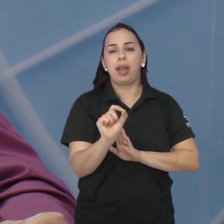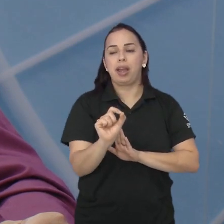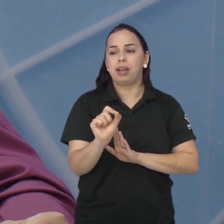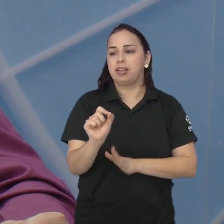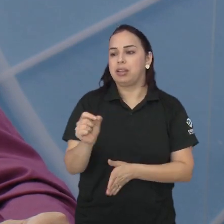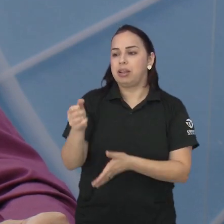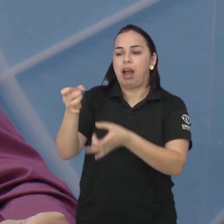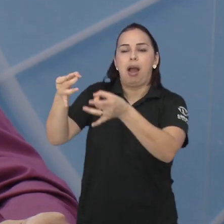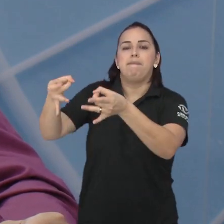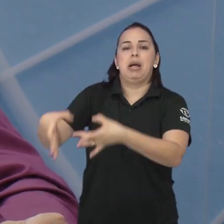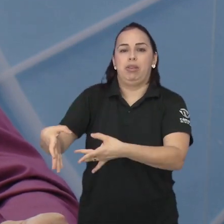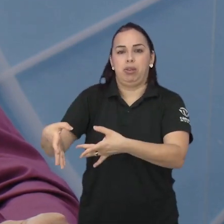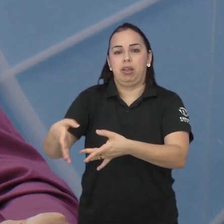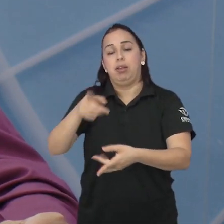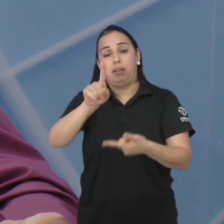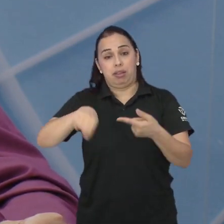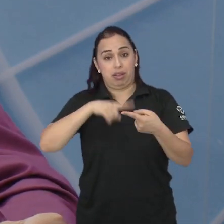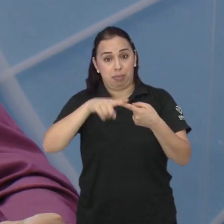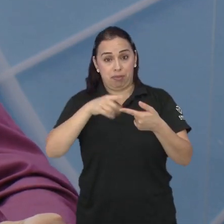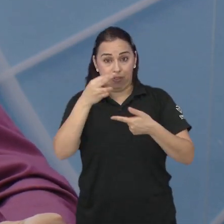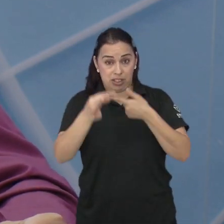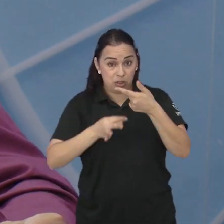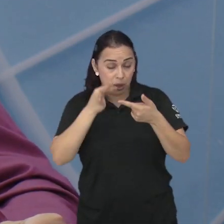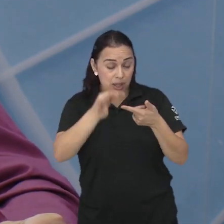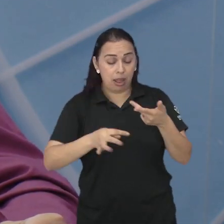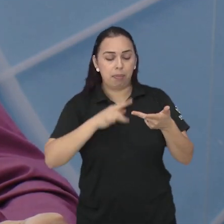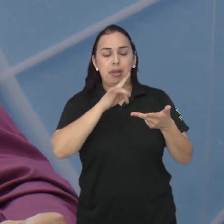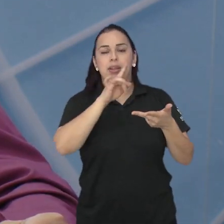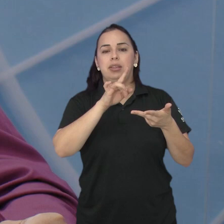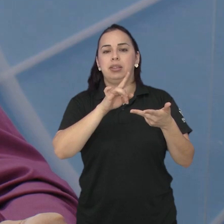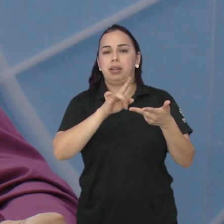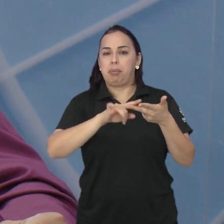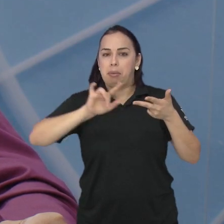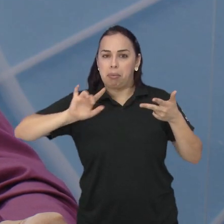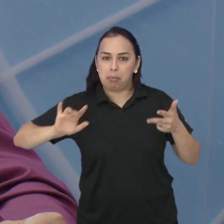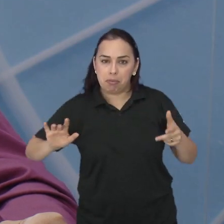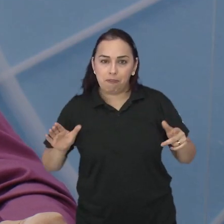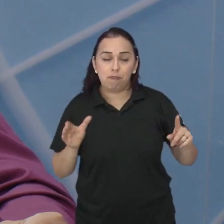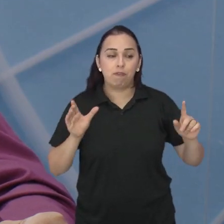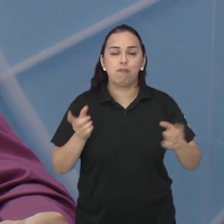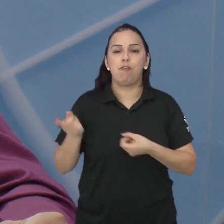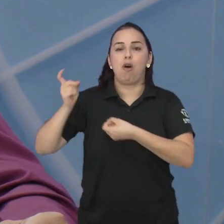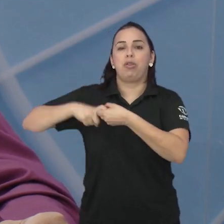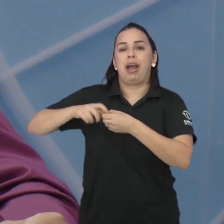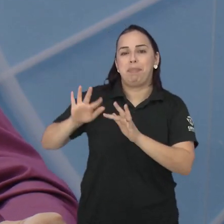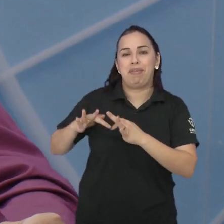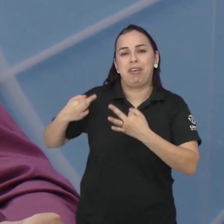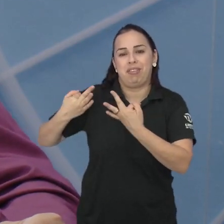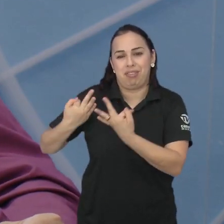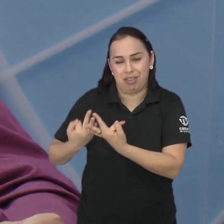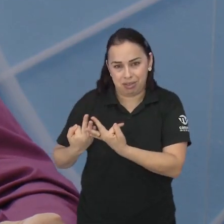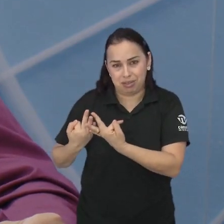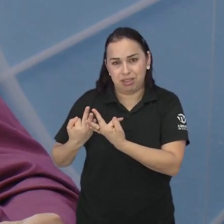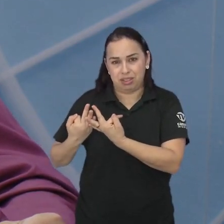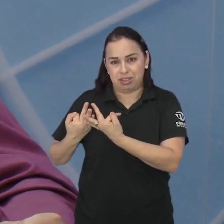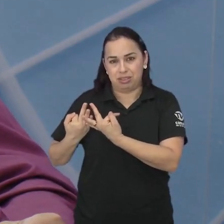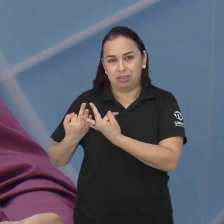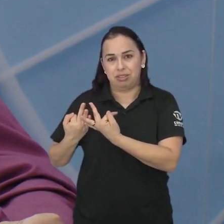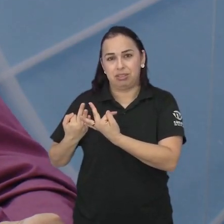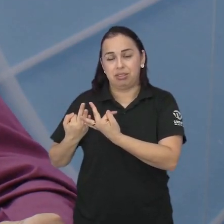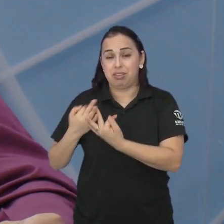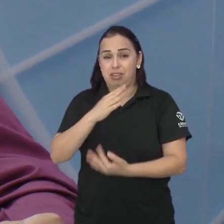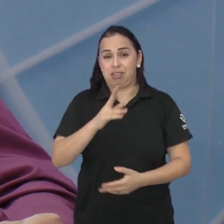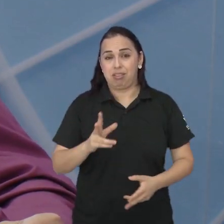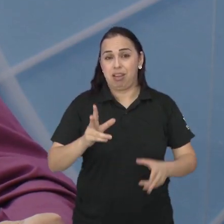né, parar com o uso, fazer um tratamento, ou às vezes ter todo o fortalecimento de vínculo familiar, para voltar, ter